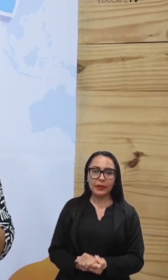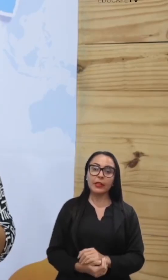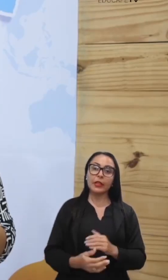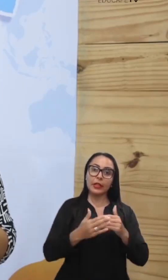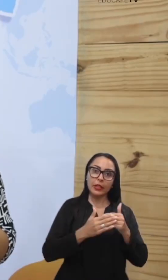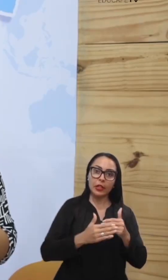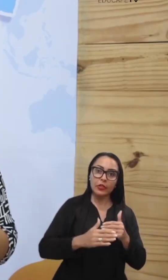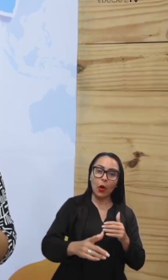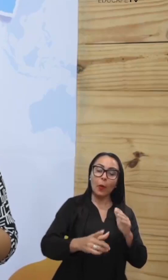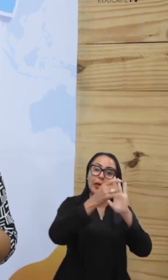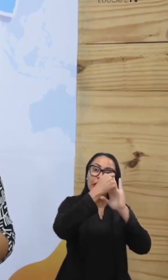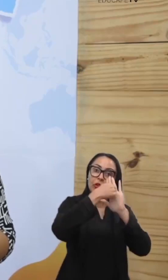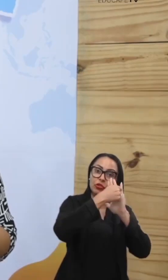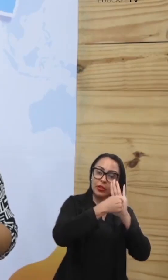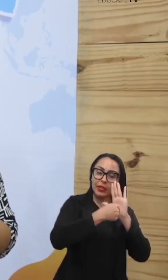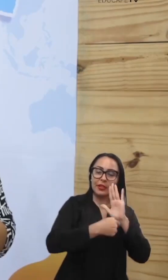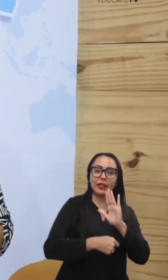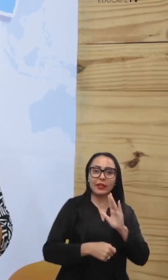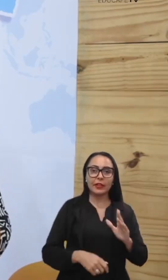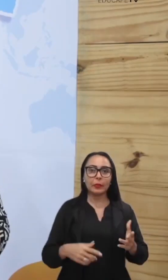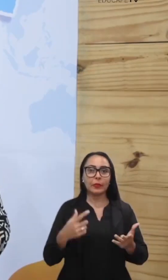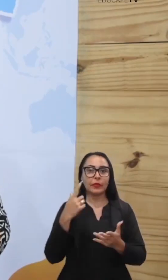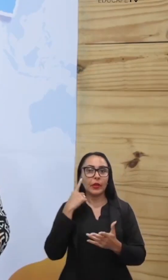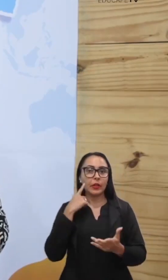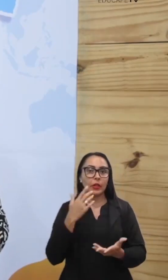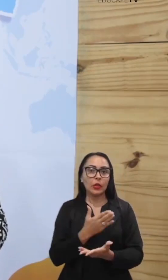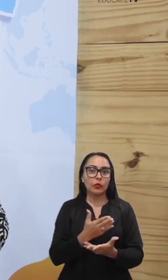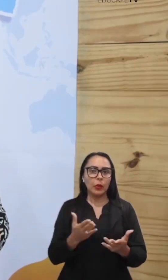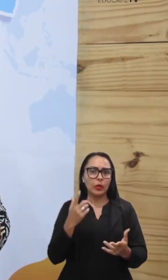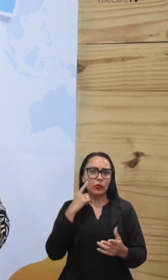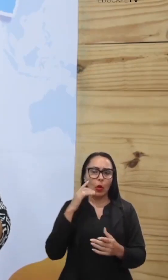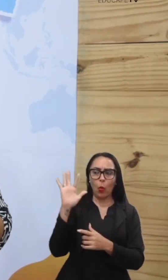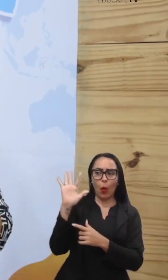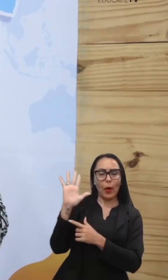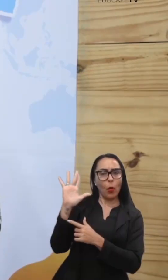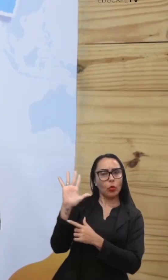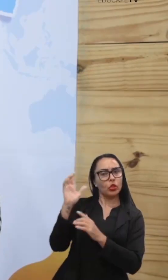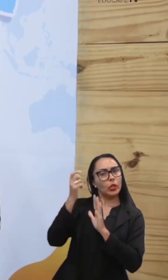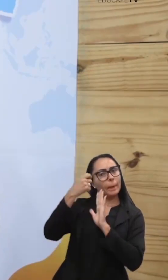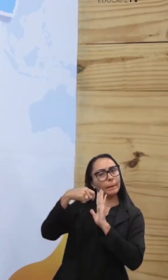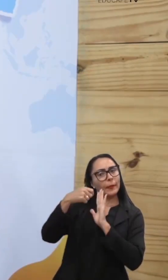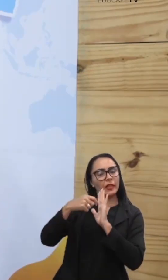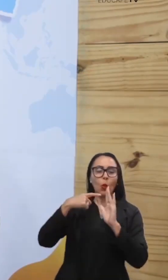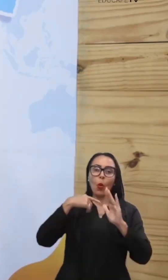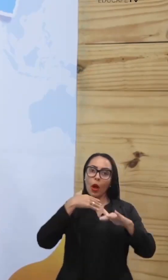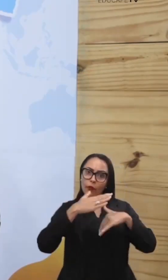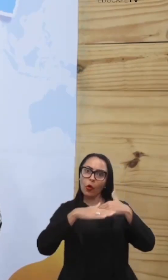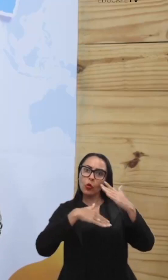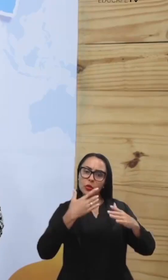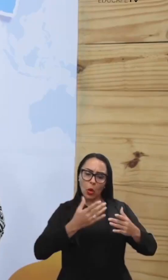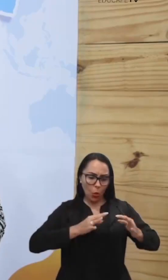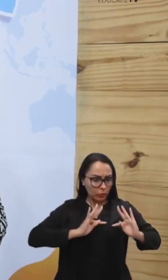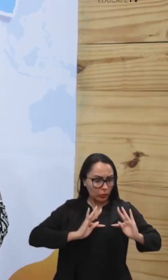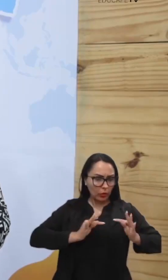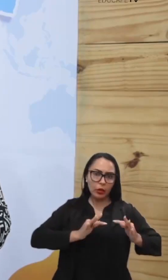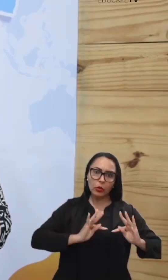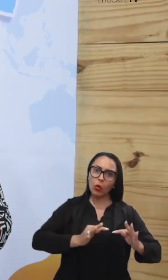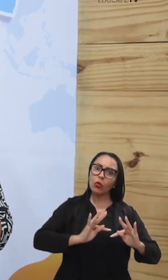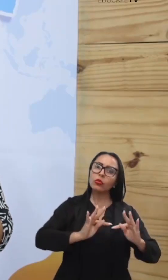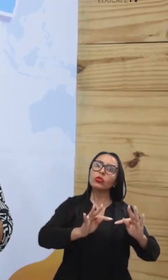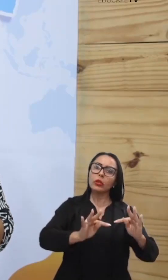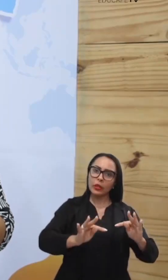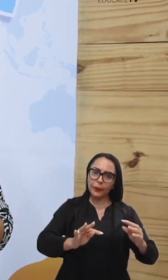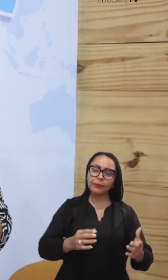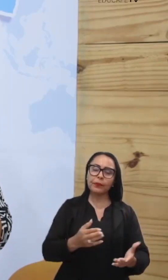Inicialmente, a escrita era realizada apenas de forma manuscrita. Mas aí, com a evolução da tecnologia,